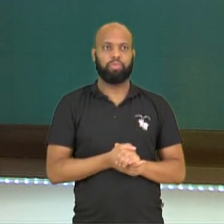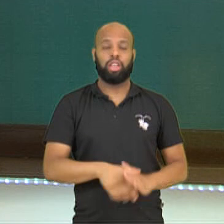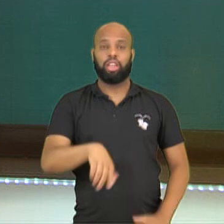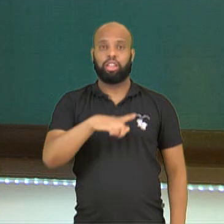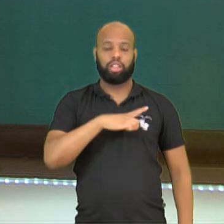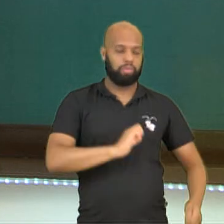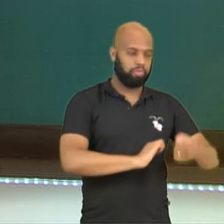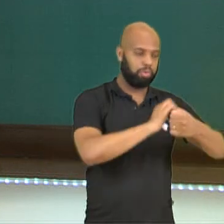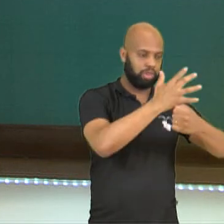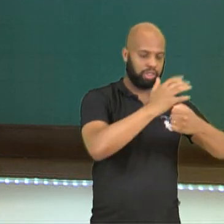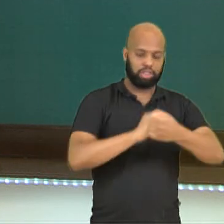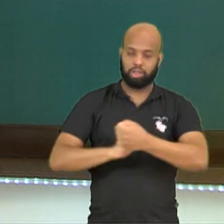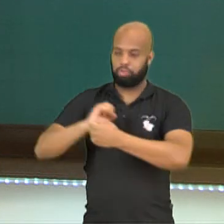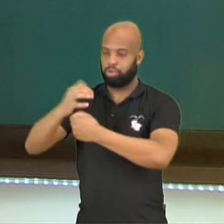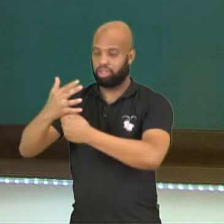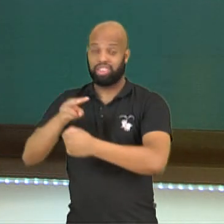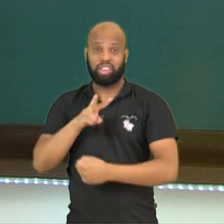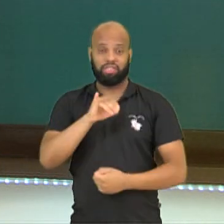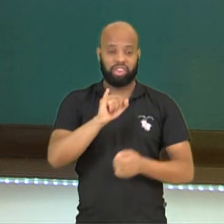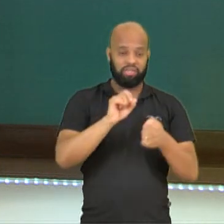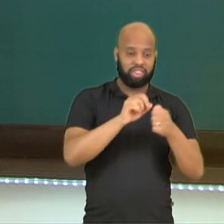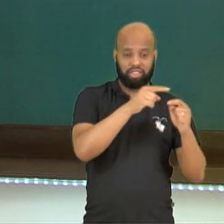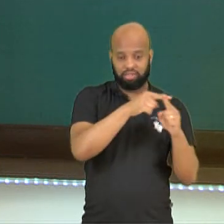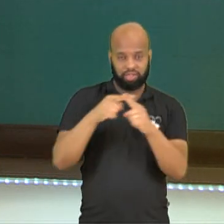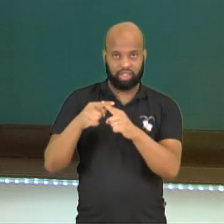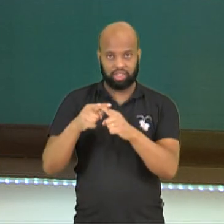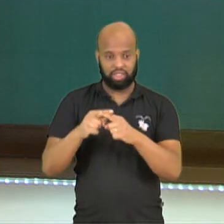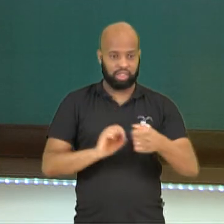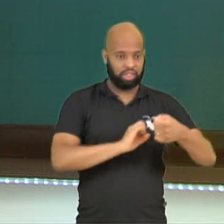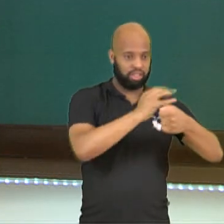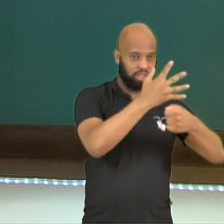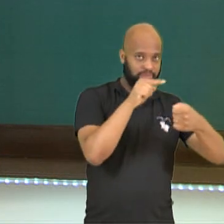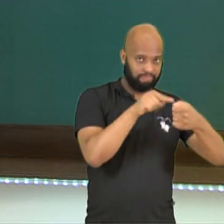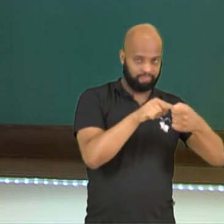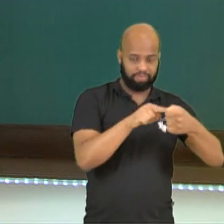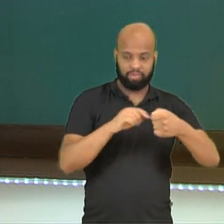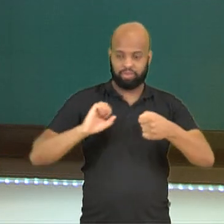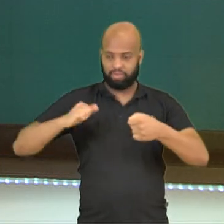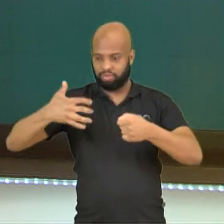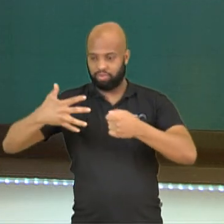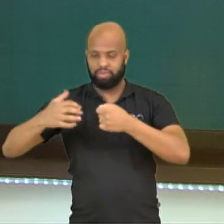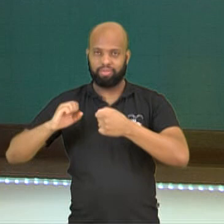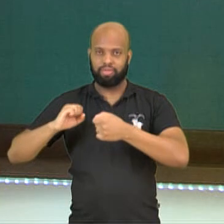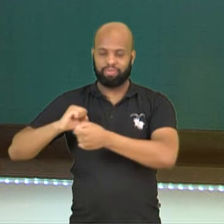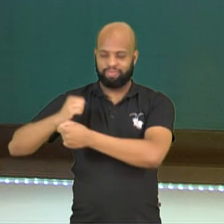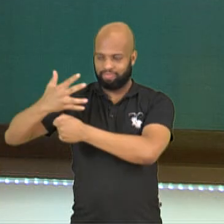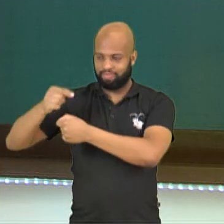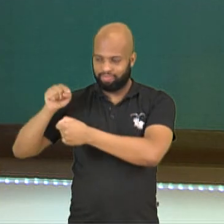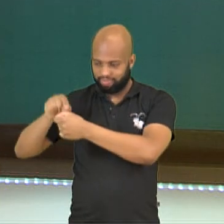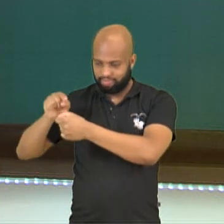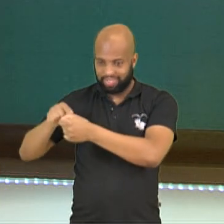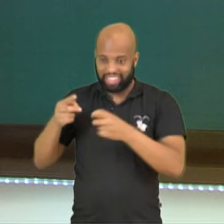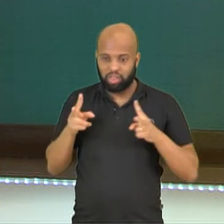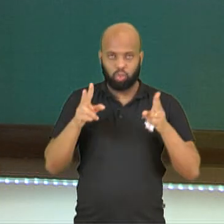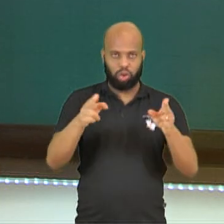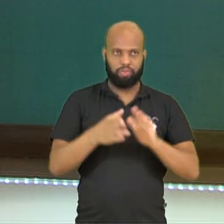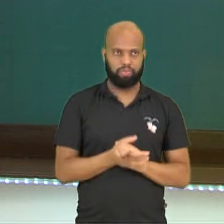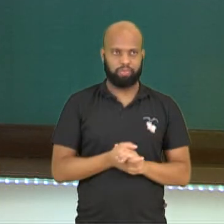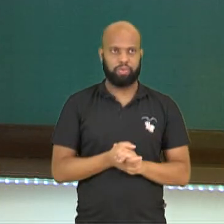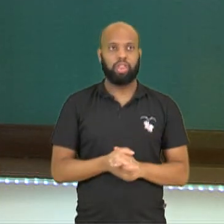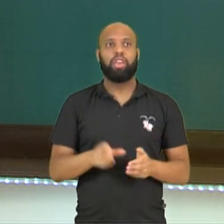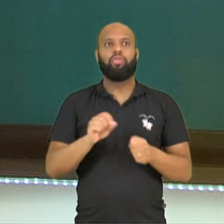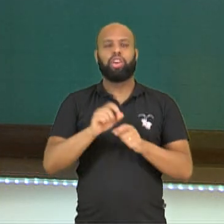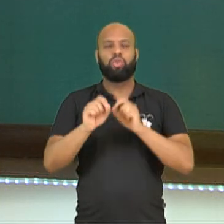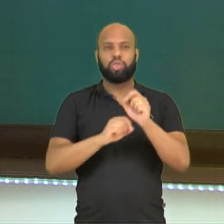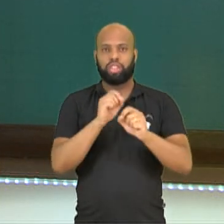Multiplicação de potência onde a base é a mesma. O que a gente faz? Somos expoentes. E quando é divisão? Divisão onde